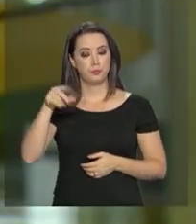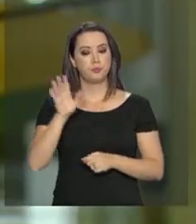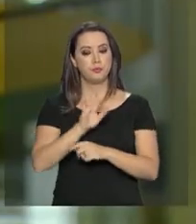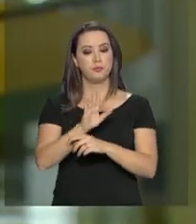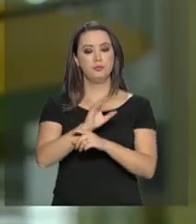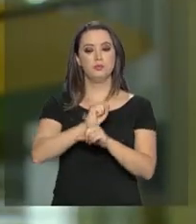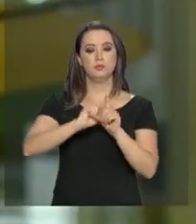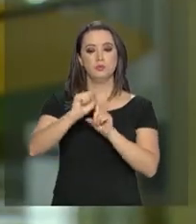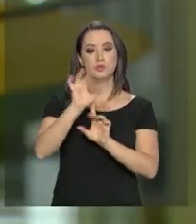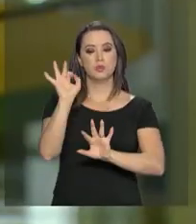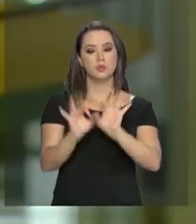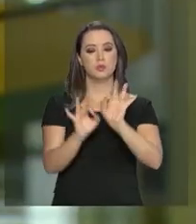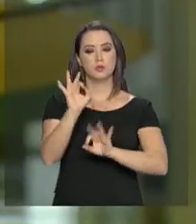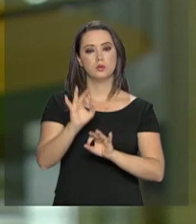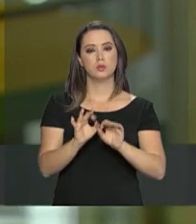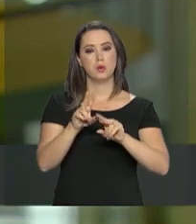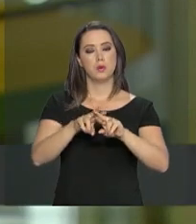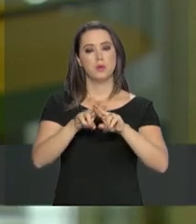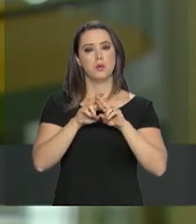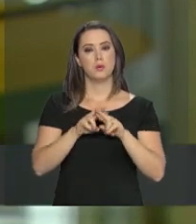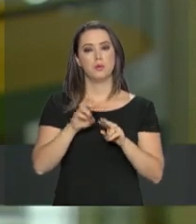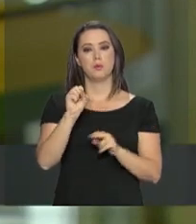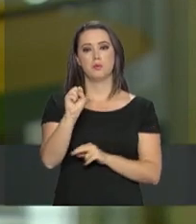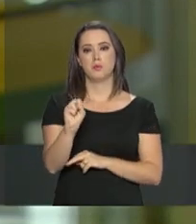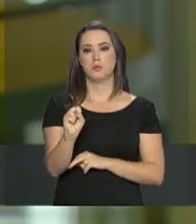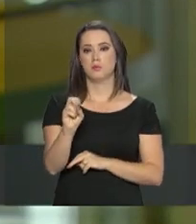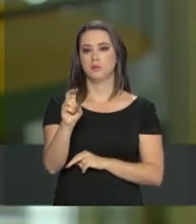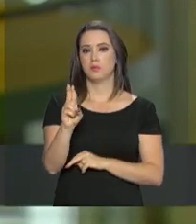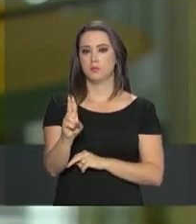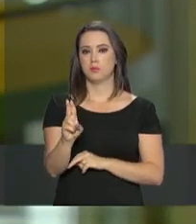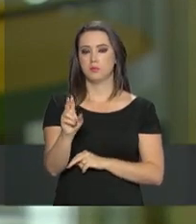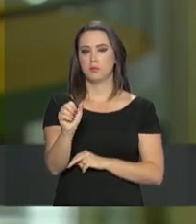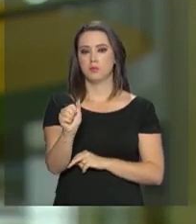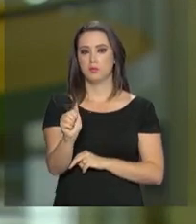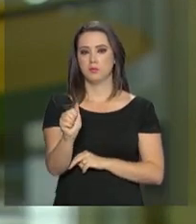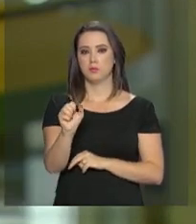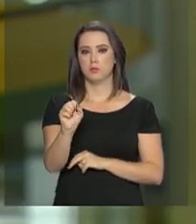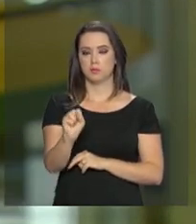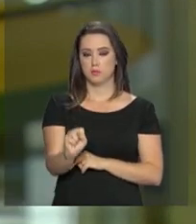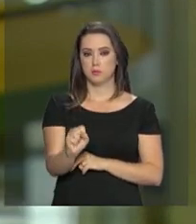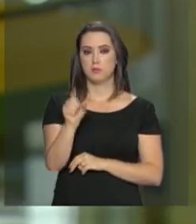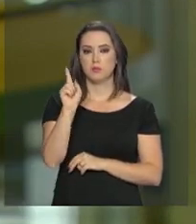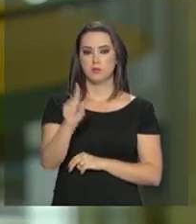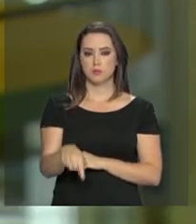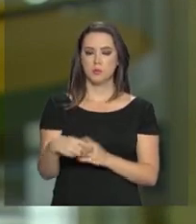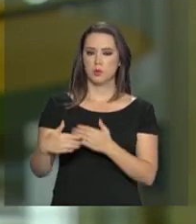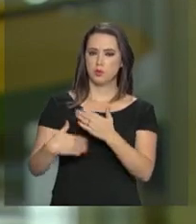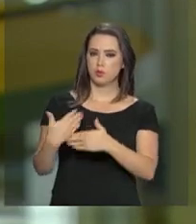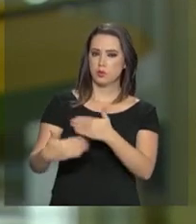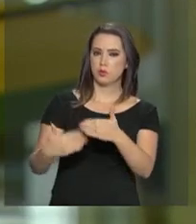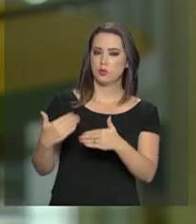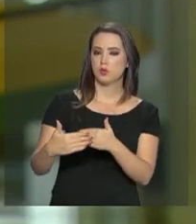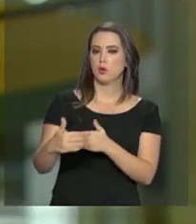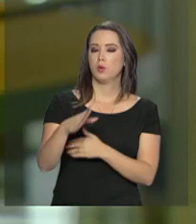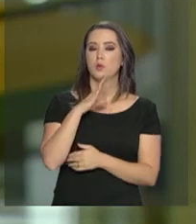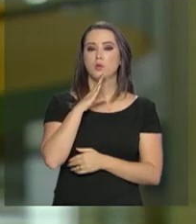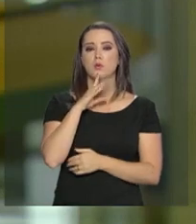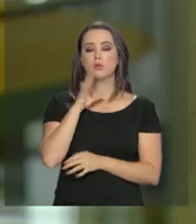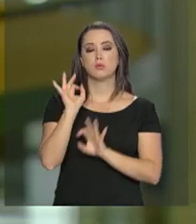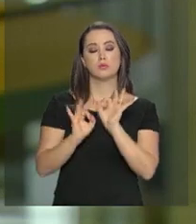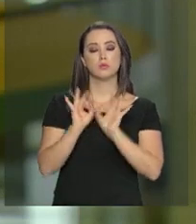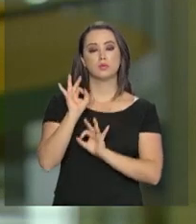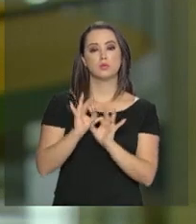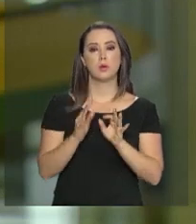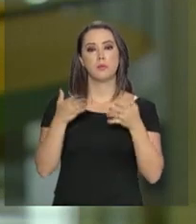social organizada por meio do sistema único de assistência social o suas como é conhecido tem um modelo de gestão